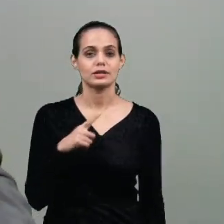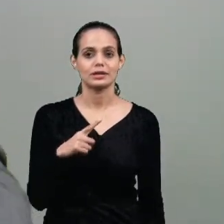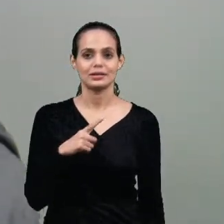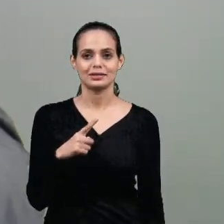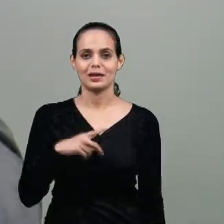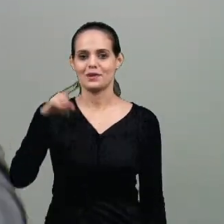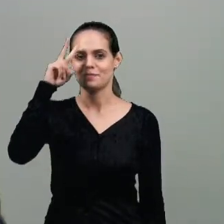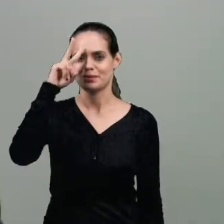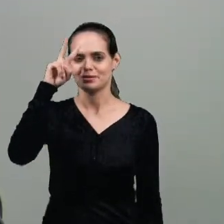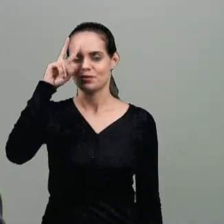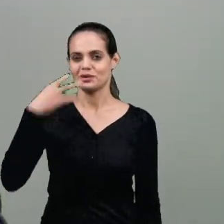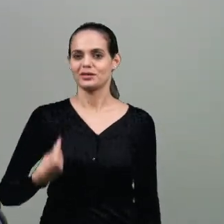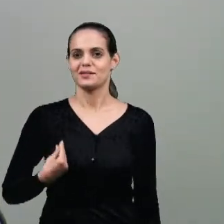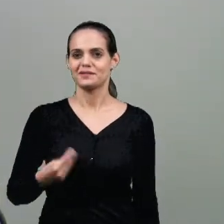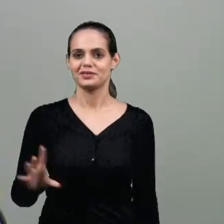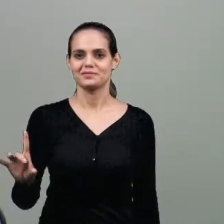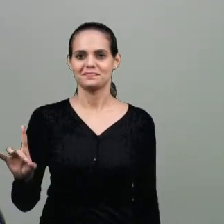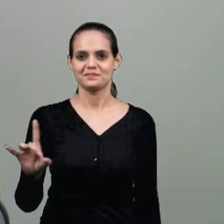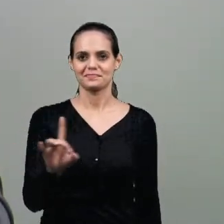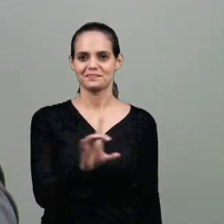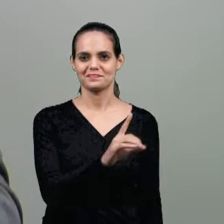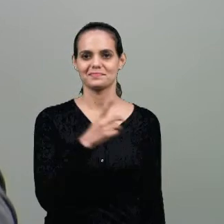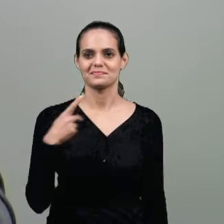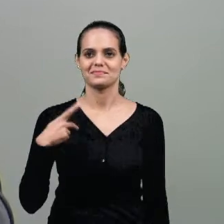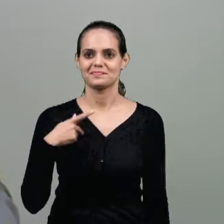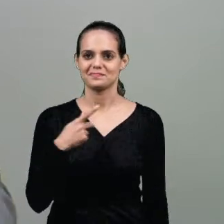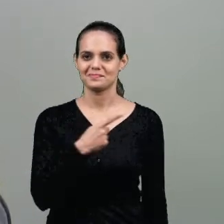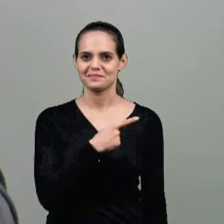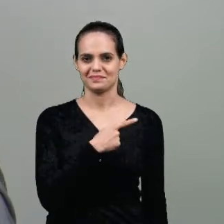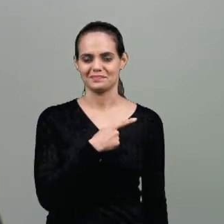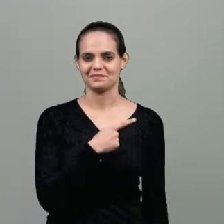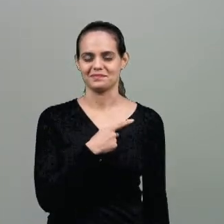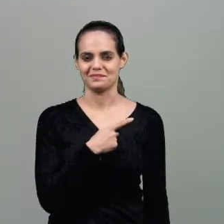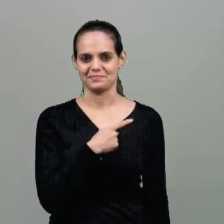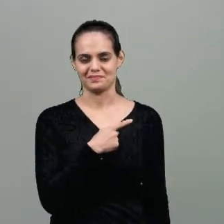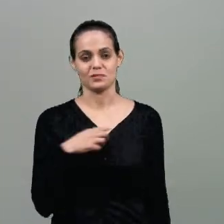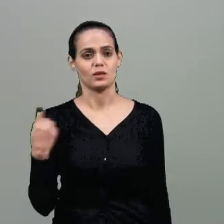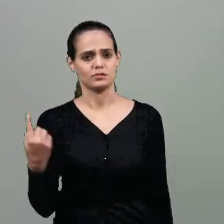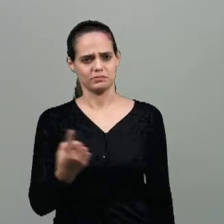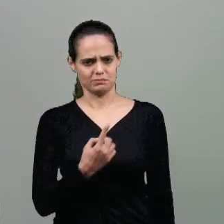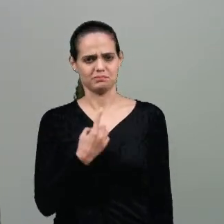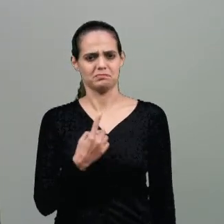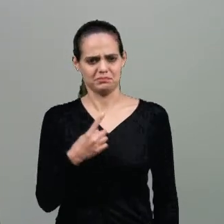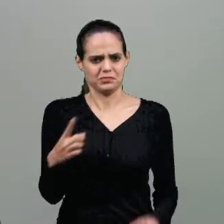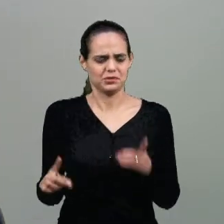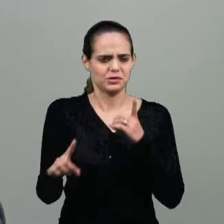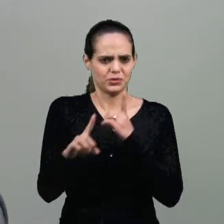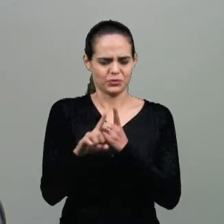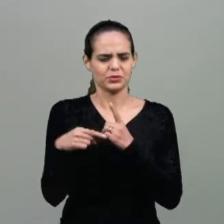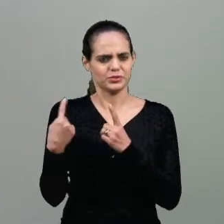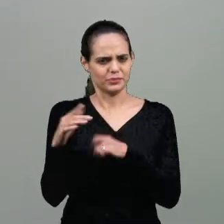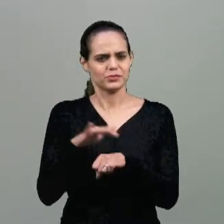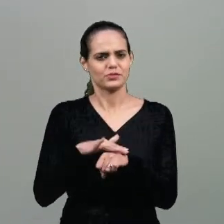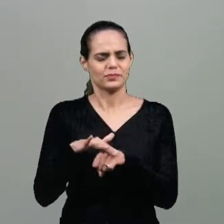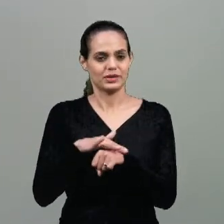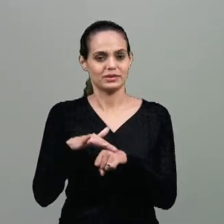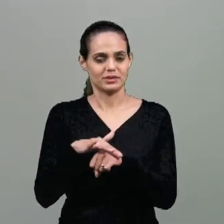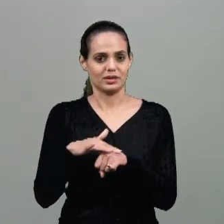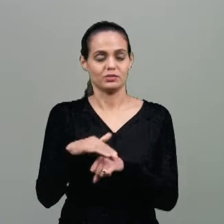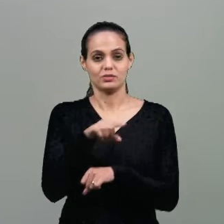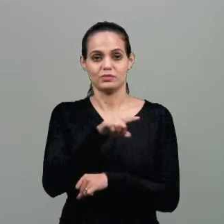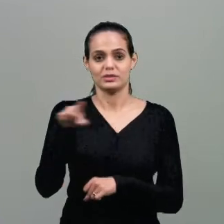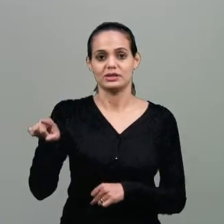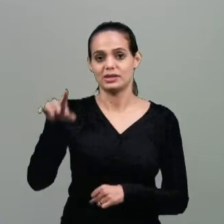pastor, né? Nós temos feito isso aqui nessas reuniões pré-culto, nesses encontros que nós temos aqui. E os irmãos têm aprendido,